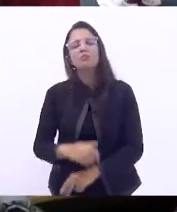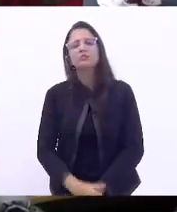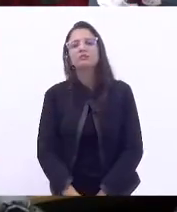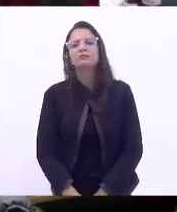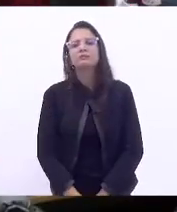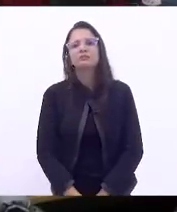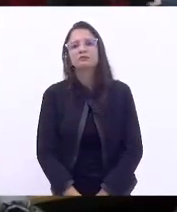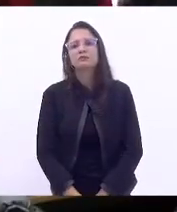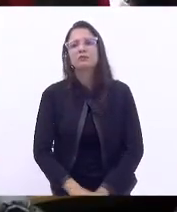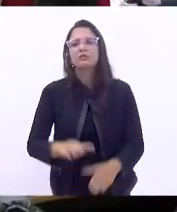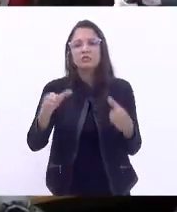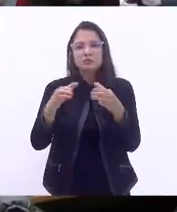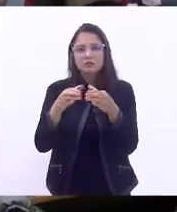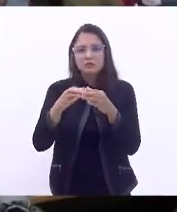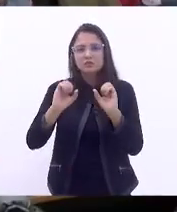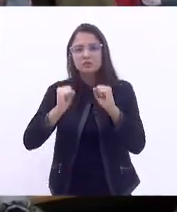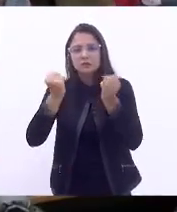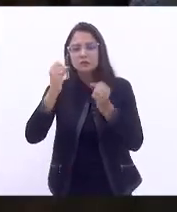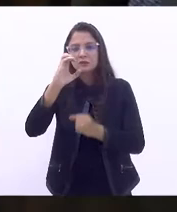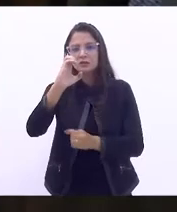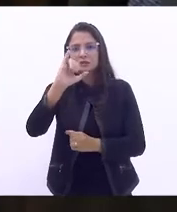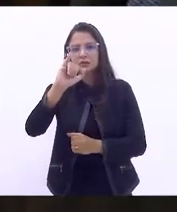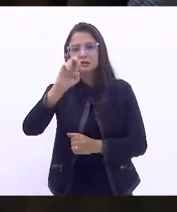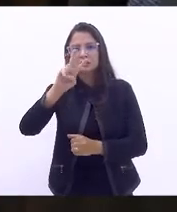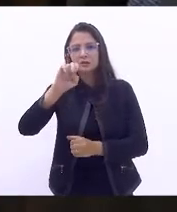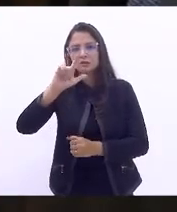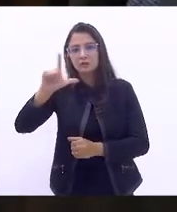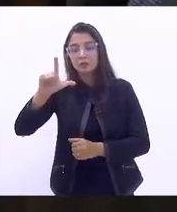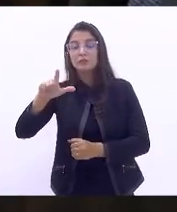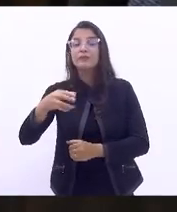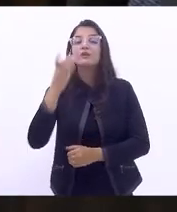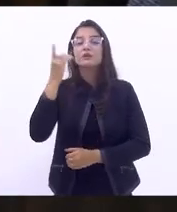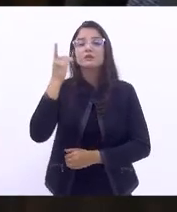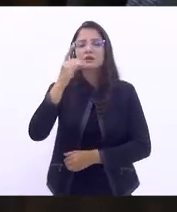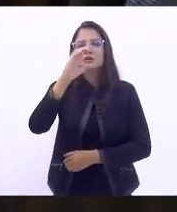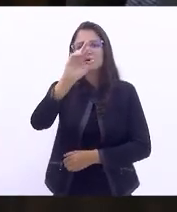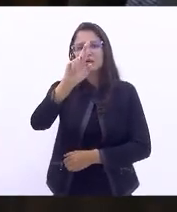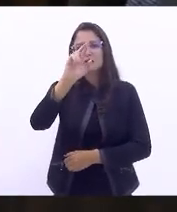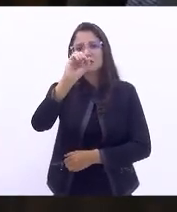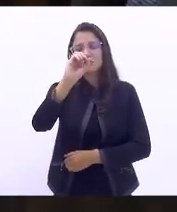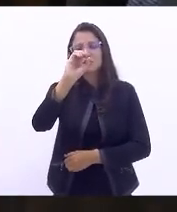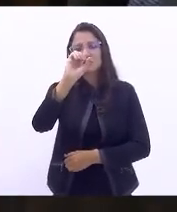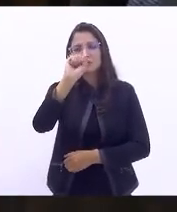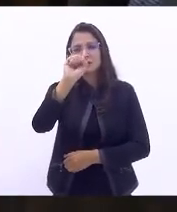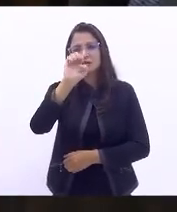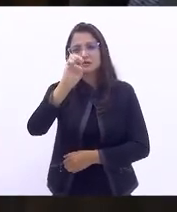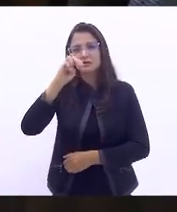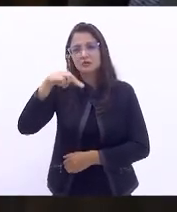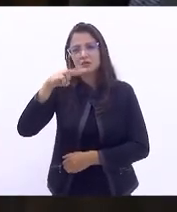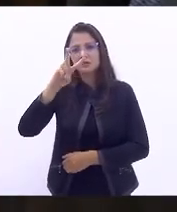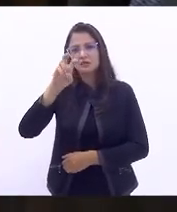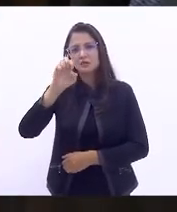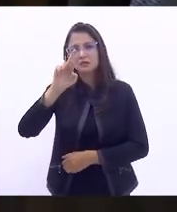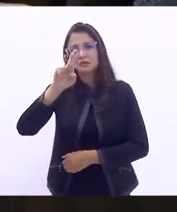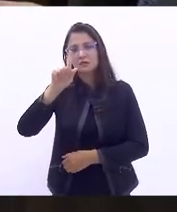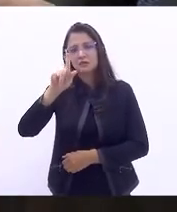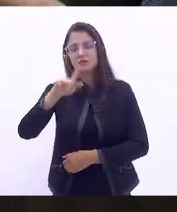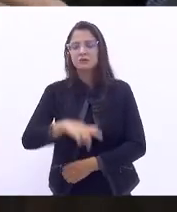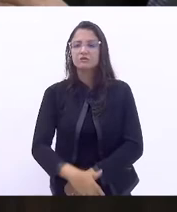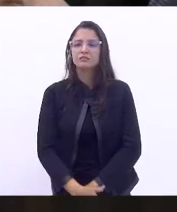Pela Comissão de Defesa Civil, deputado Rosenberg Reis. Deputado Rosenberg Reis.